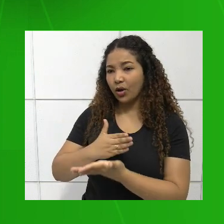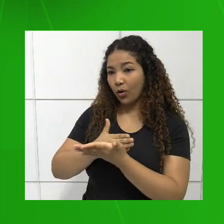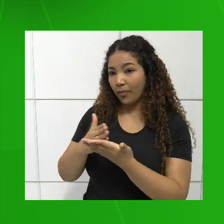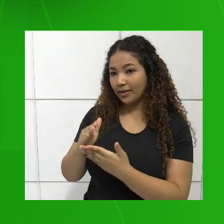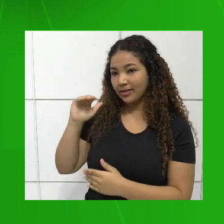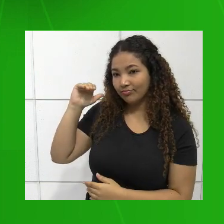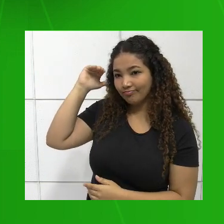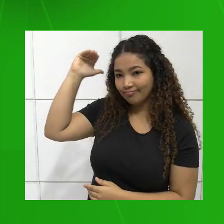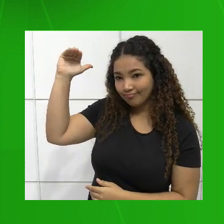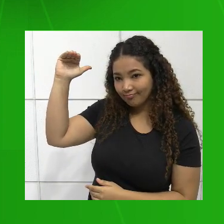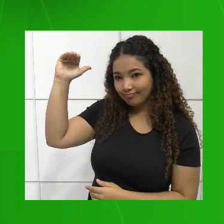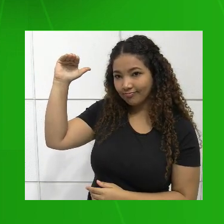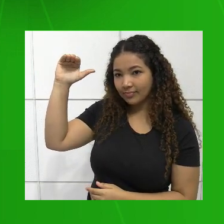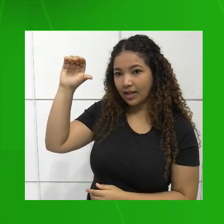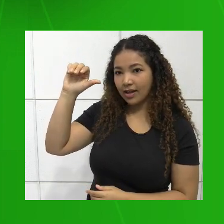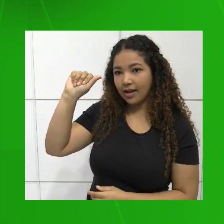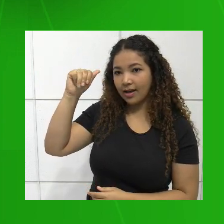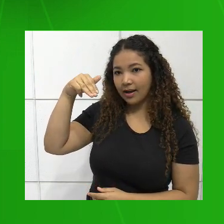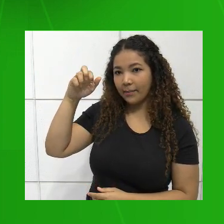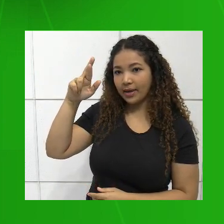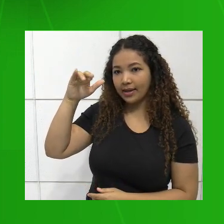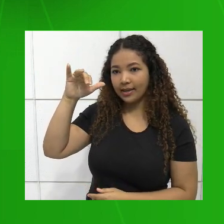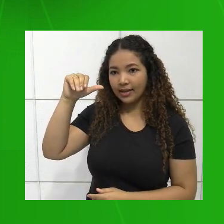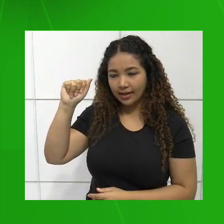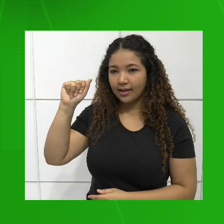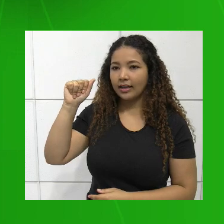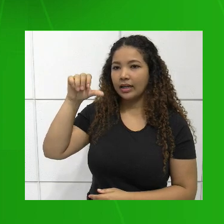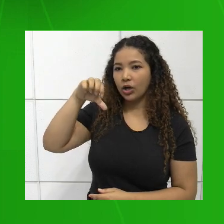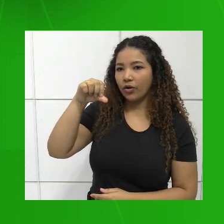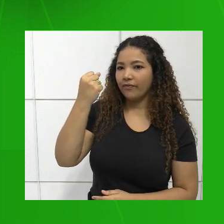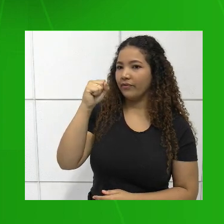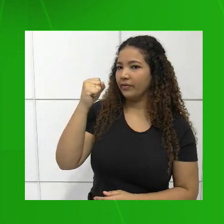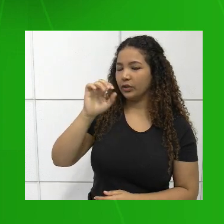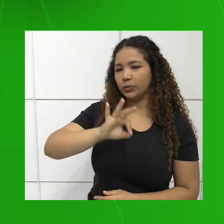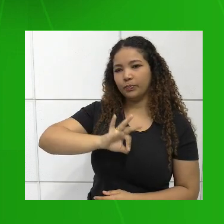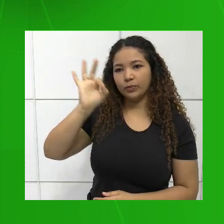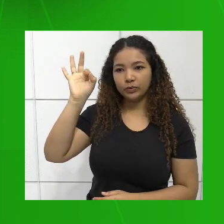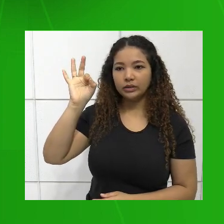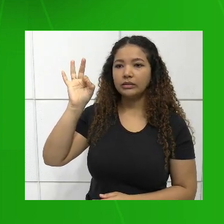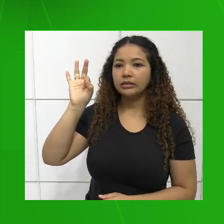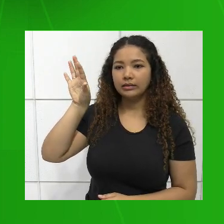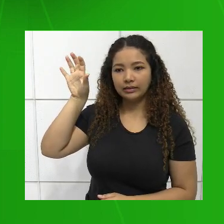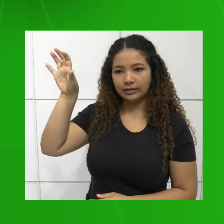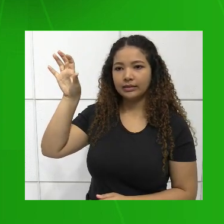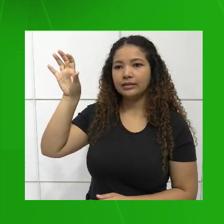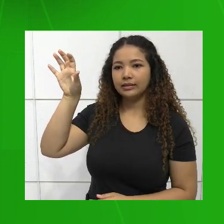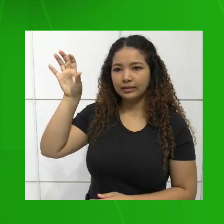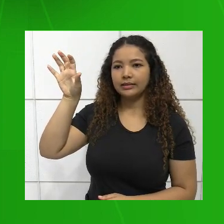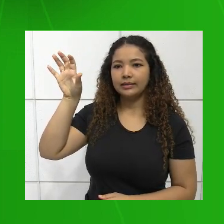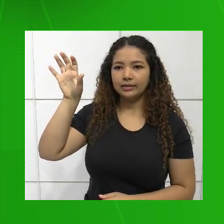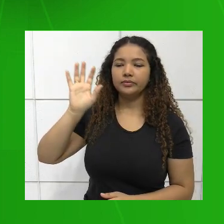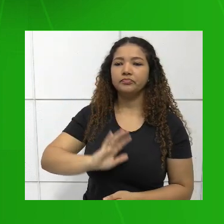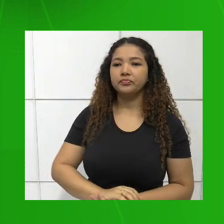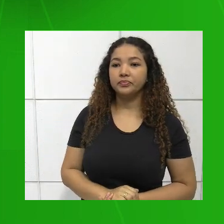lá em cima, né, com quem tem maior chance, o América de Minas Gerais tem hoje